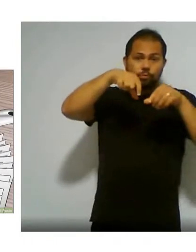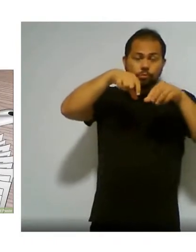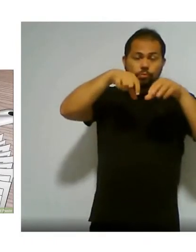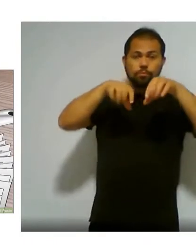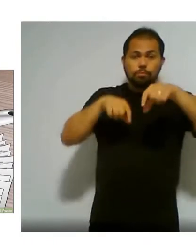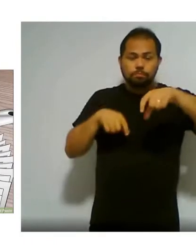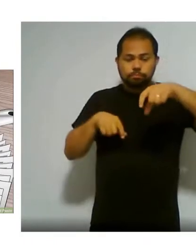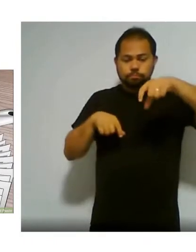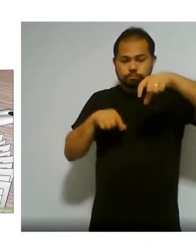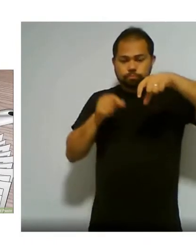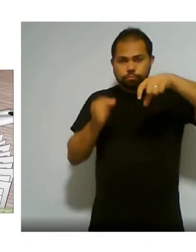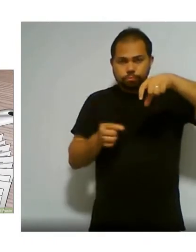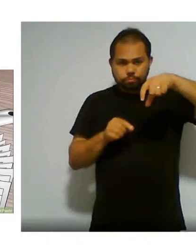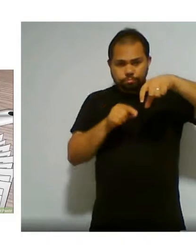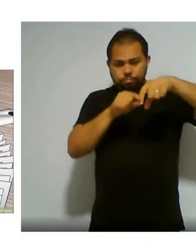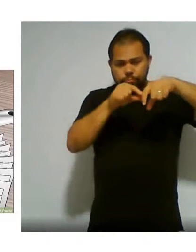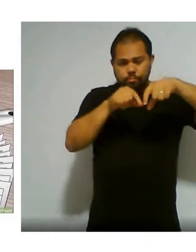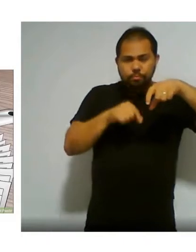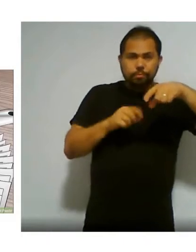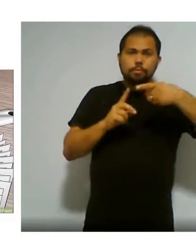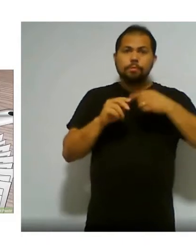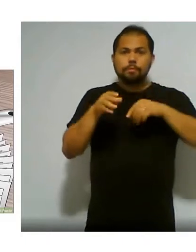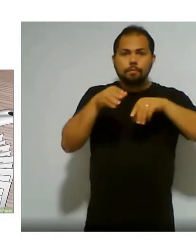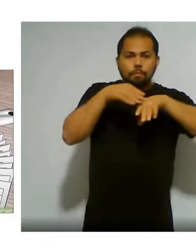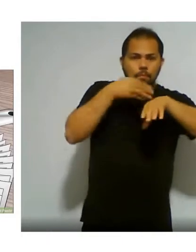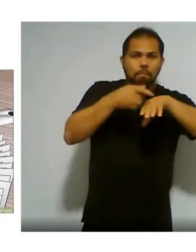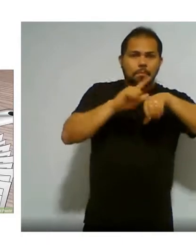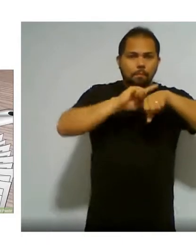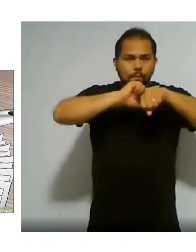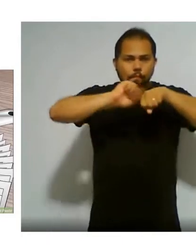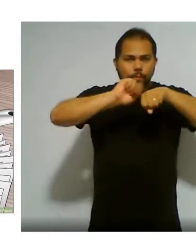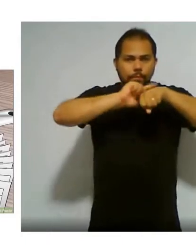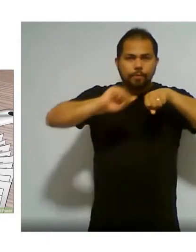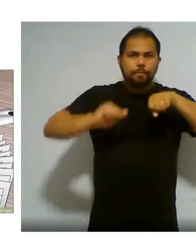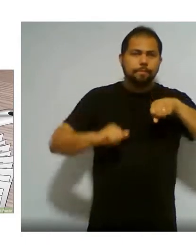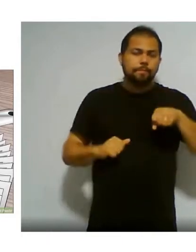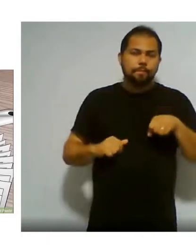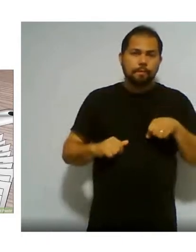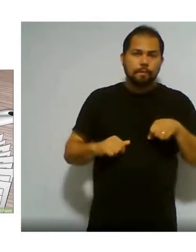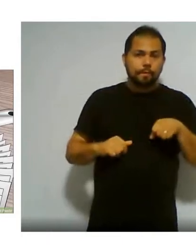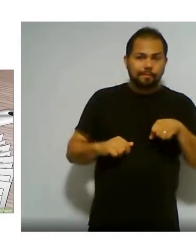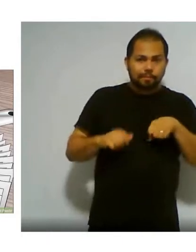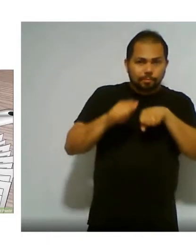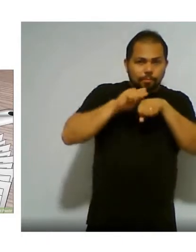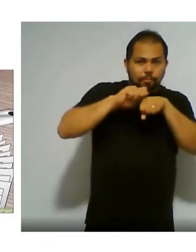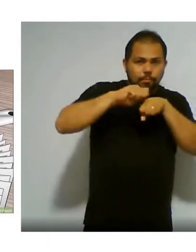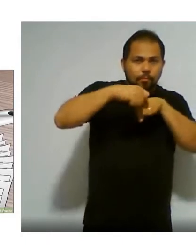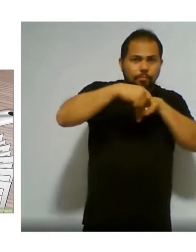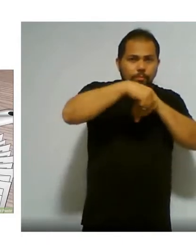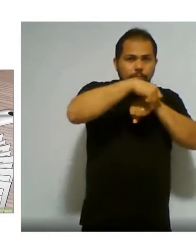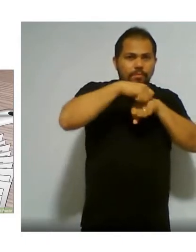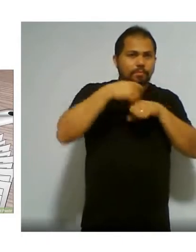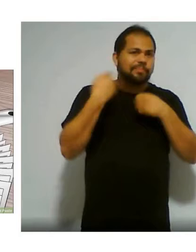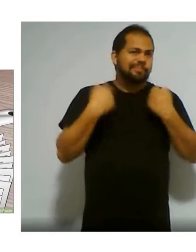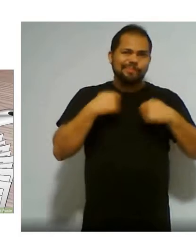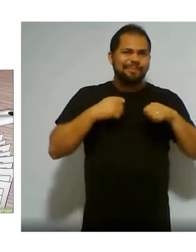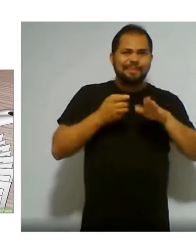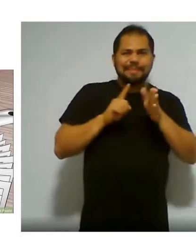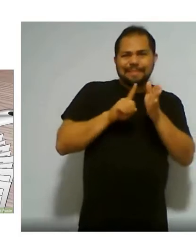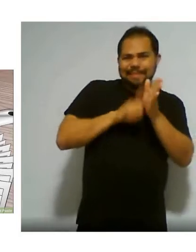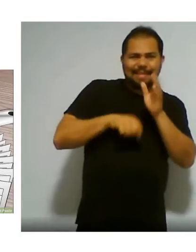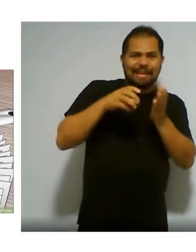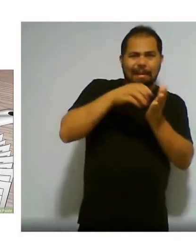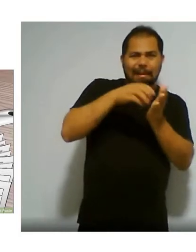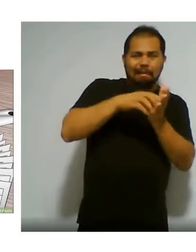dá a manutenção, a pessoa está fazendo a limpeza, passando um pano aqui, ó, sem retirar o processador. Não precisa retirar o processador. Deixa ele encaixado